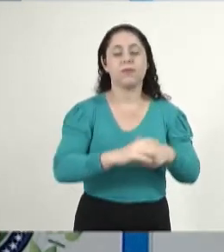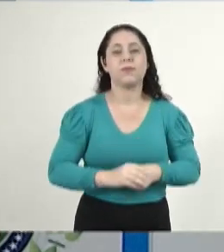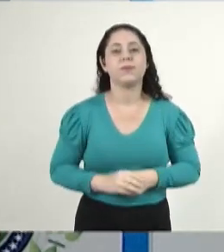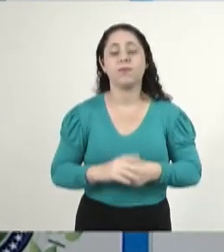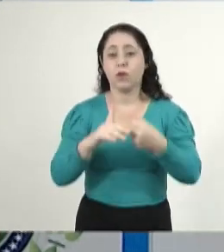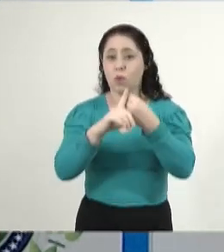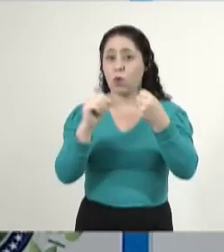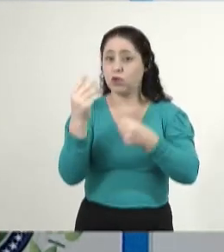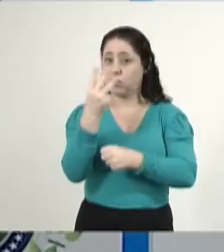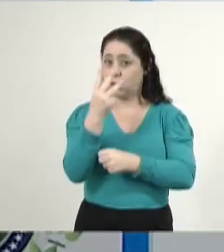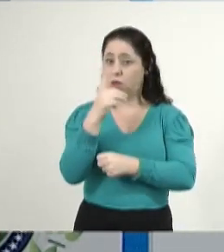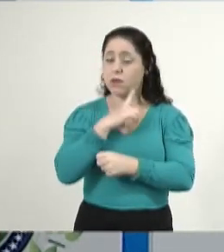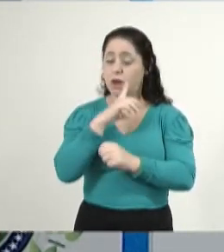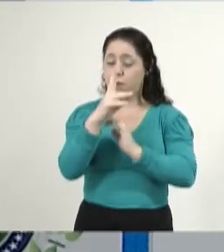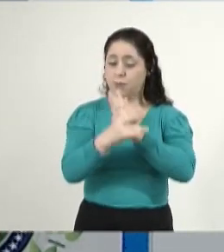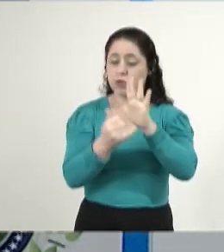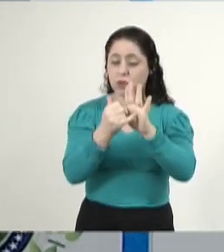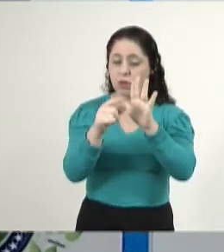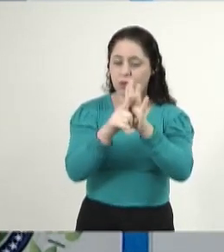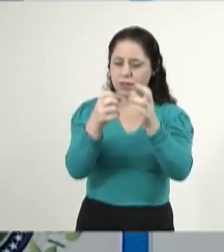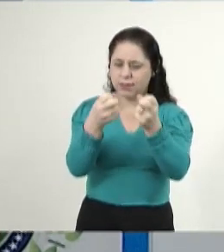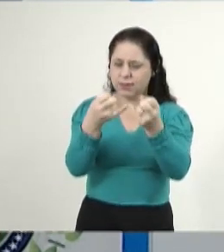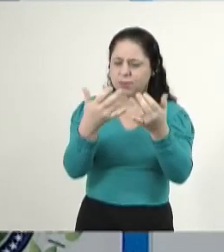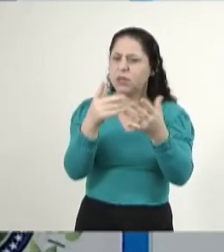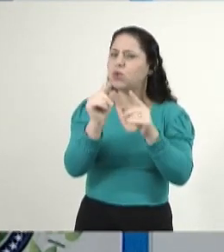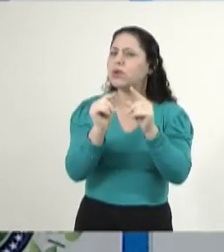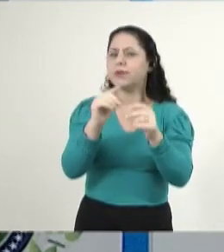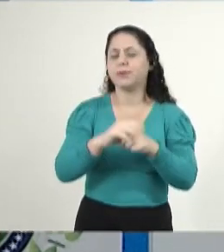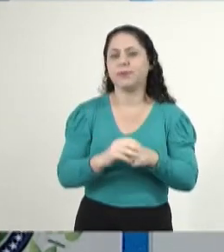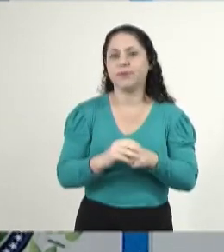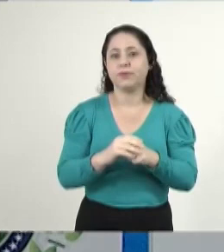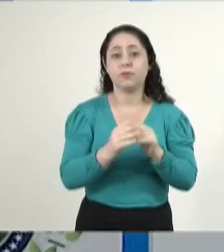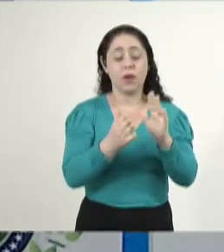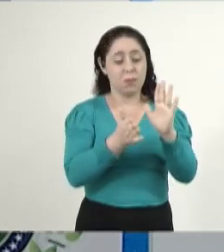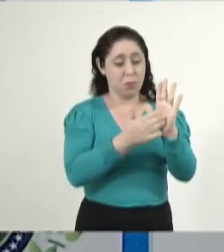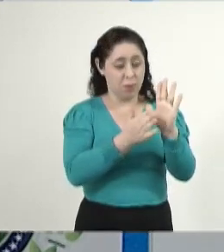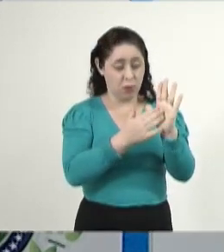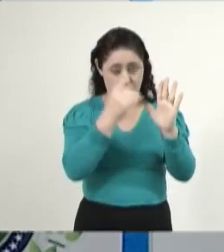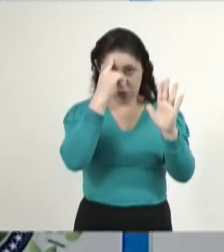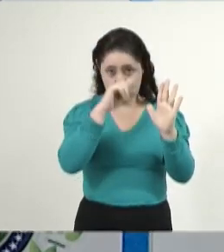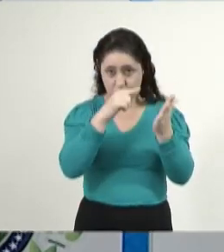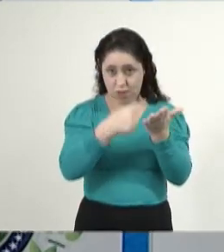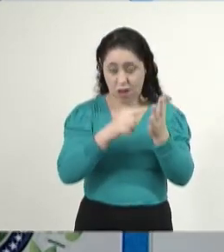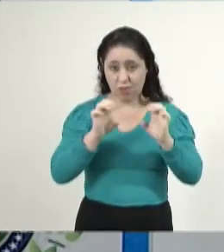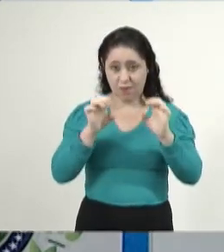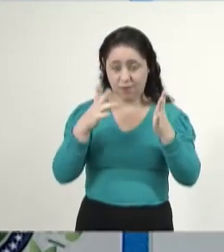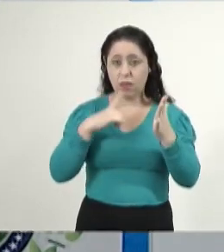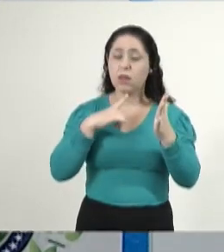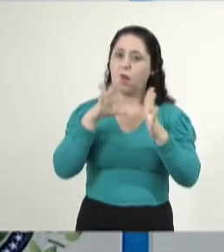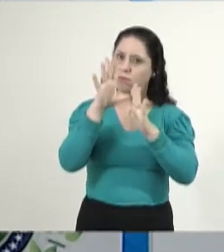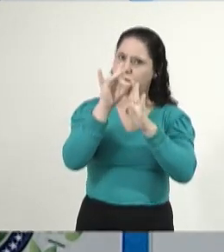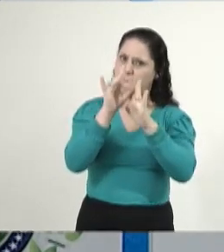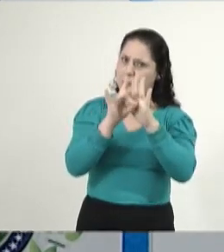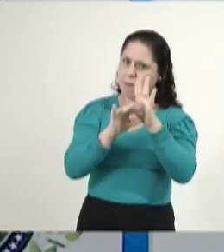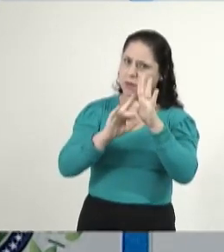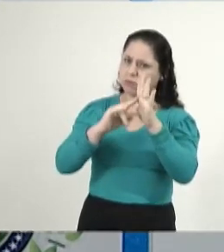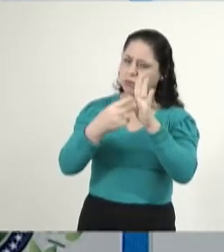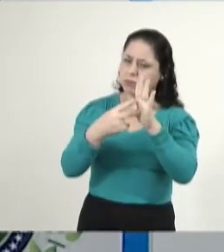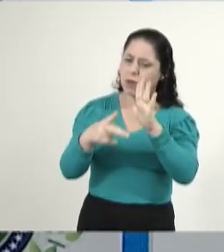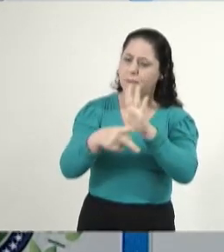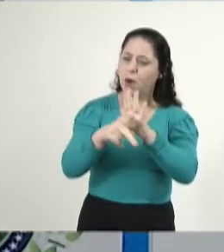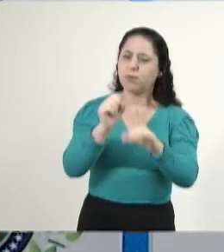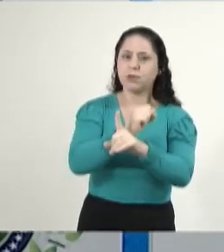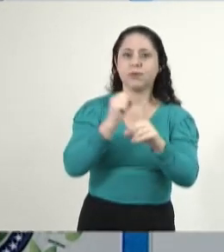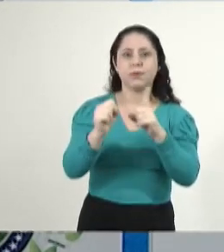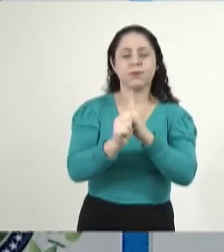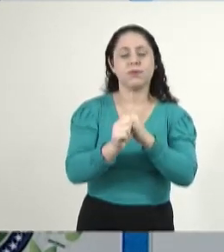artigo 3º, inclusive, desse projeto de lei traz, né, que essa propositura de datas deve obedecer a um critério de alta significação para a